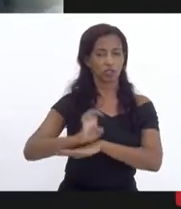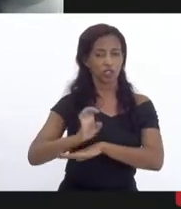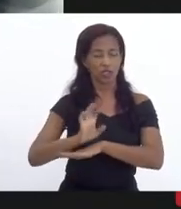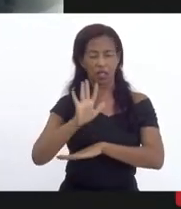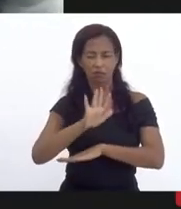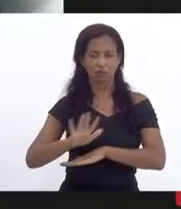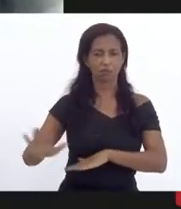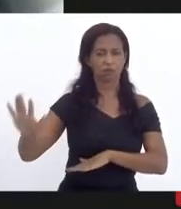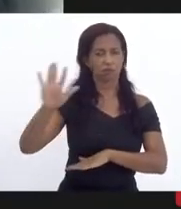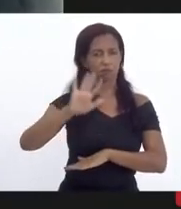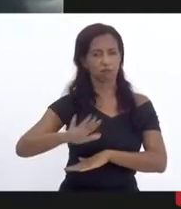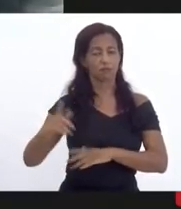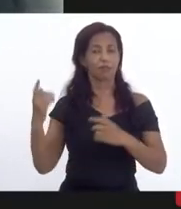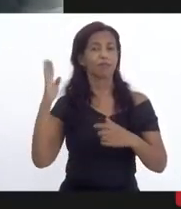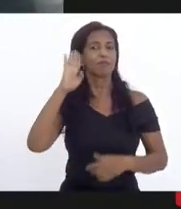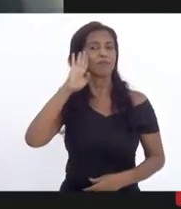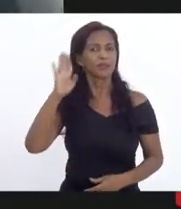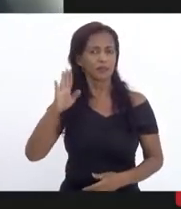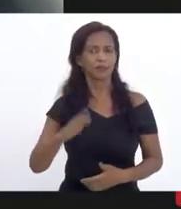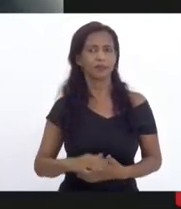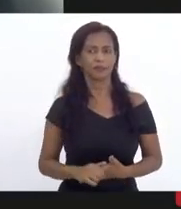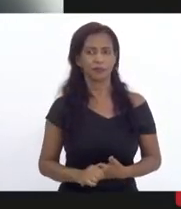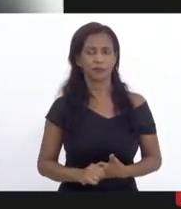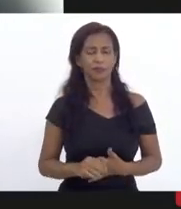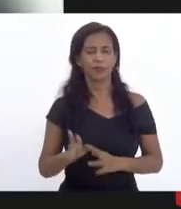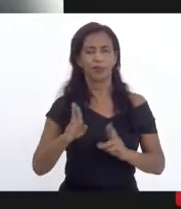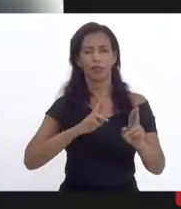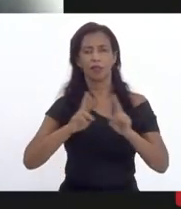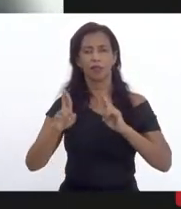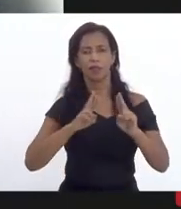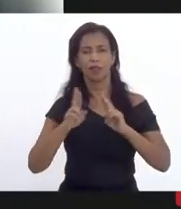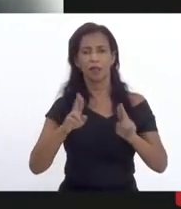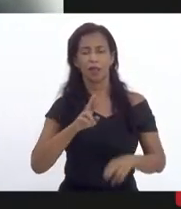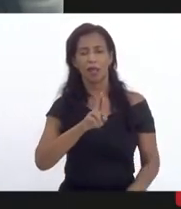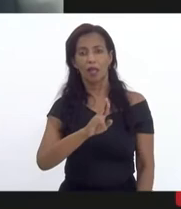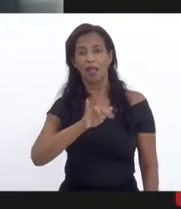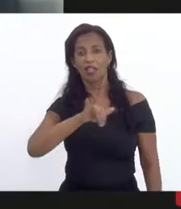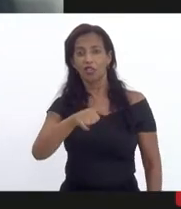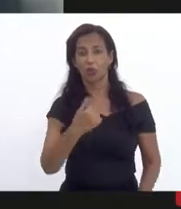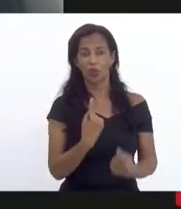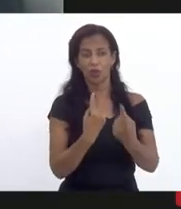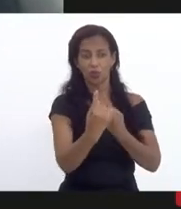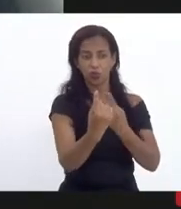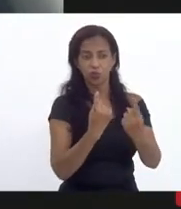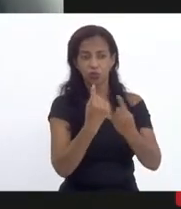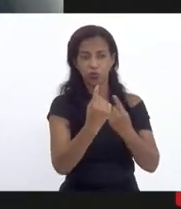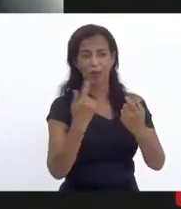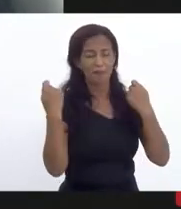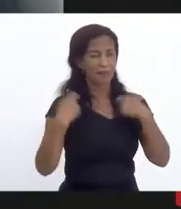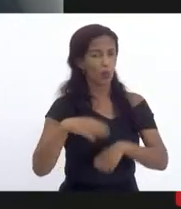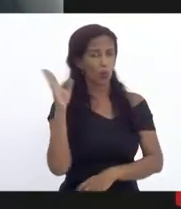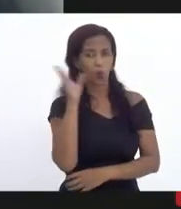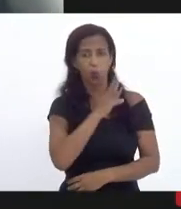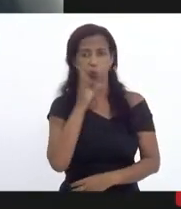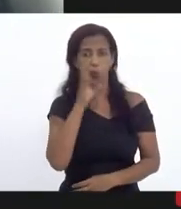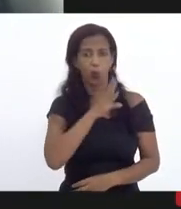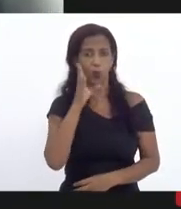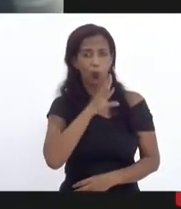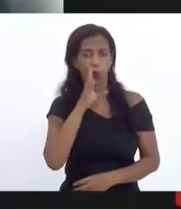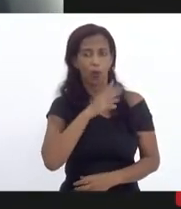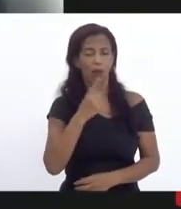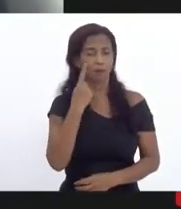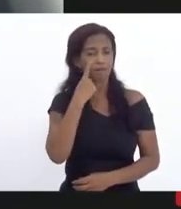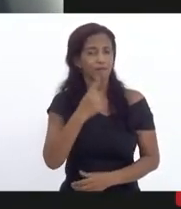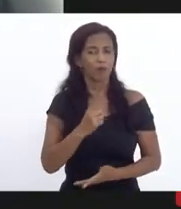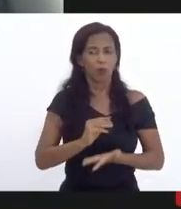inteiro. Principalmente, deputado, em relação às RJs, né? Nós precisamos urgentemente